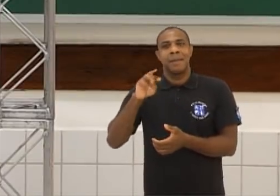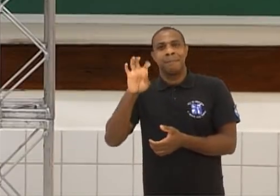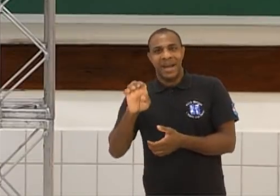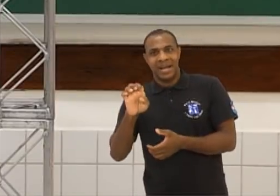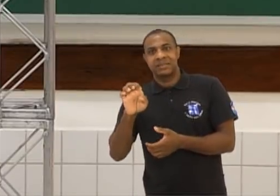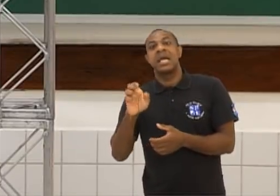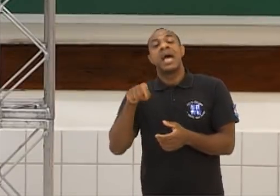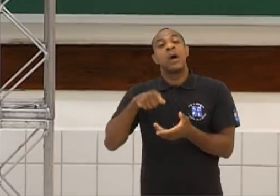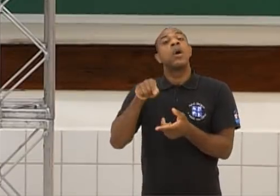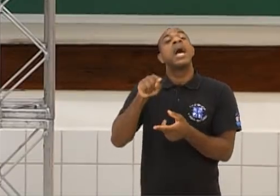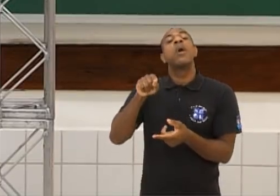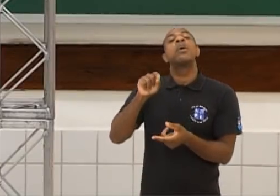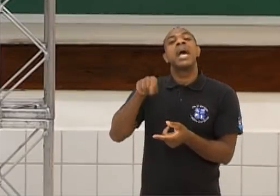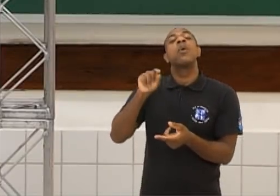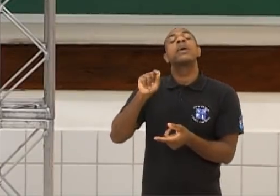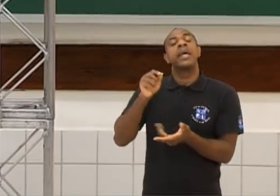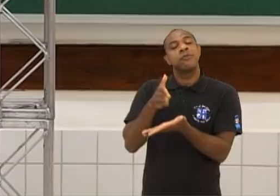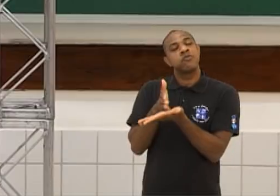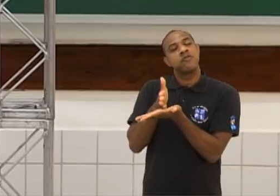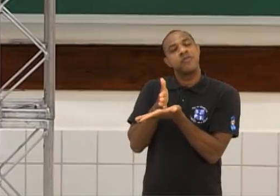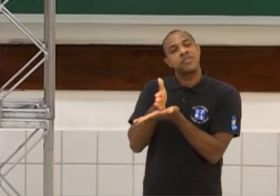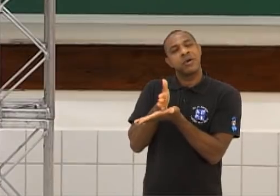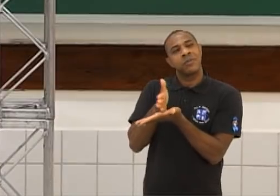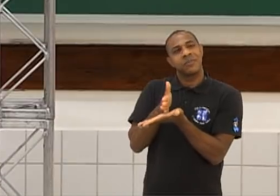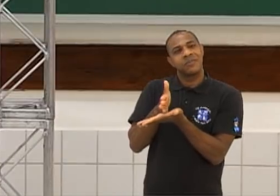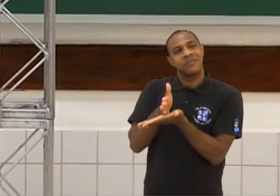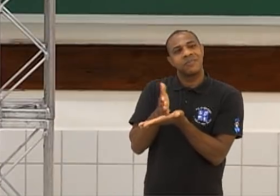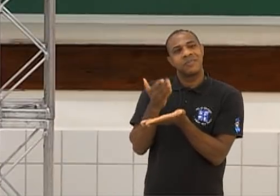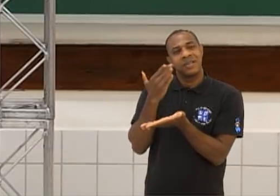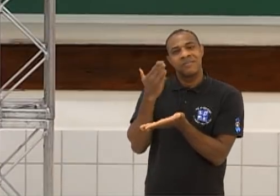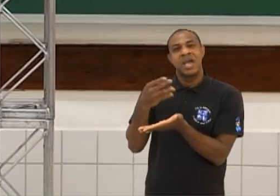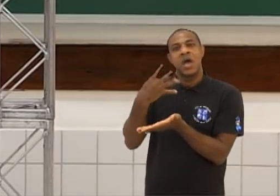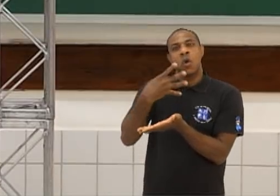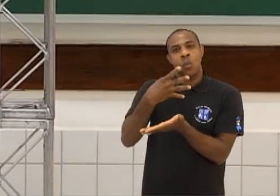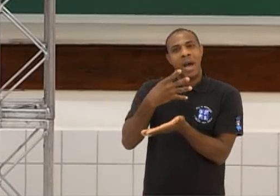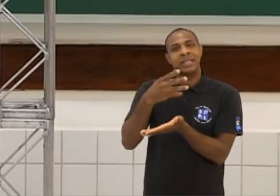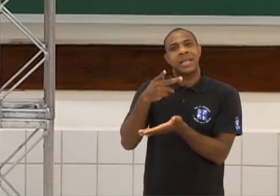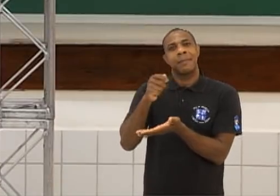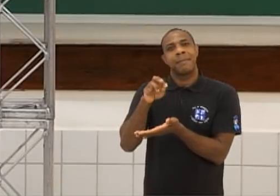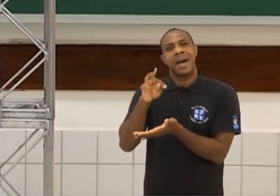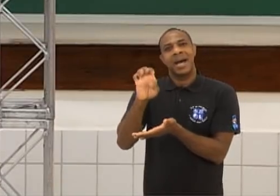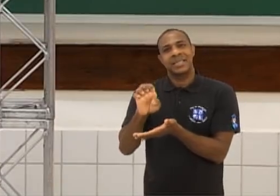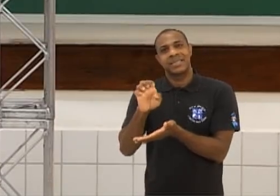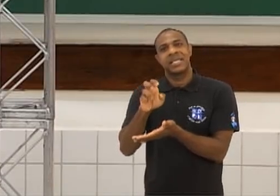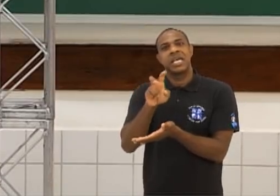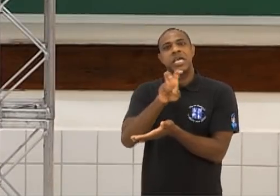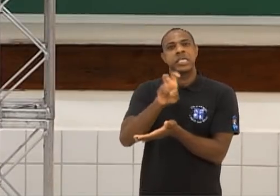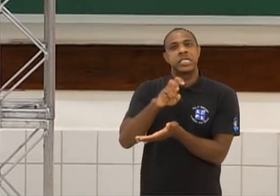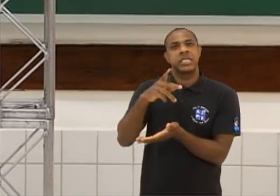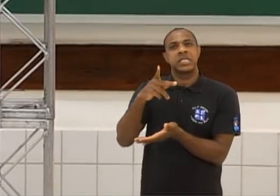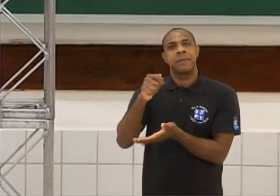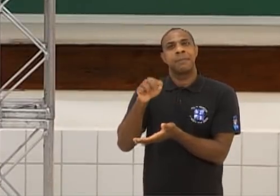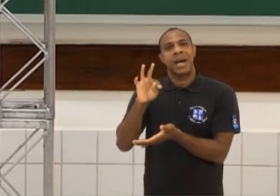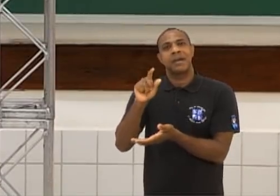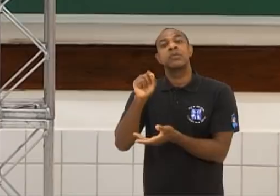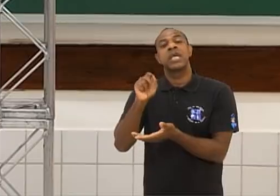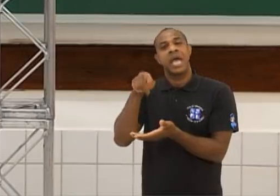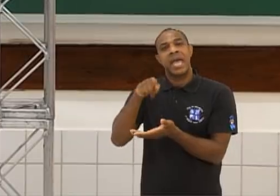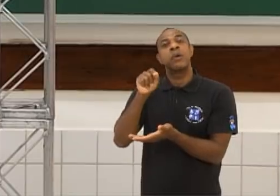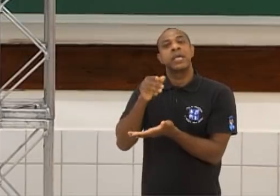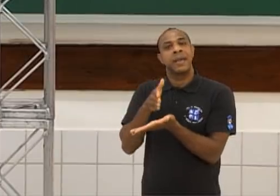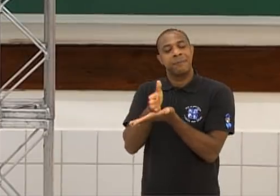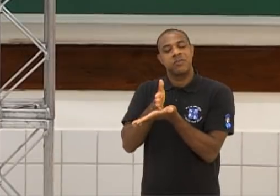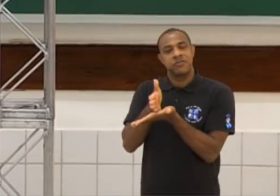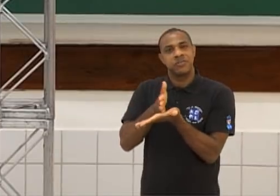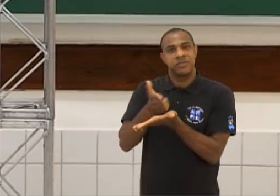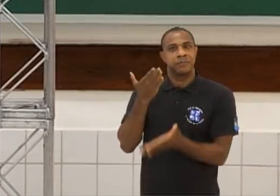não existe metade maior, metade menor, tá bom, gente? Então, tudo bem? Então, letra A, equação do segundo grau, né? B e